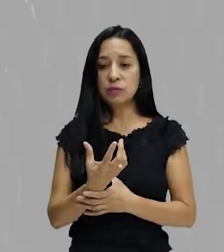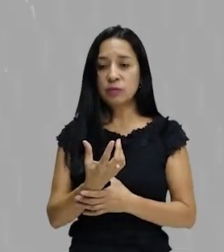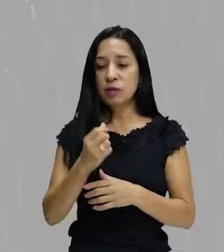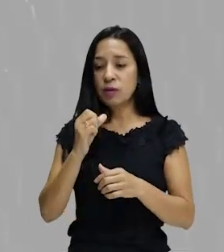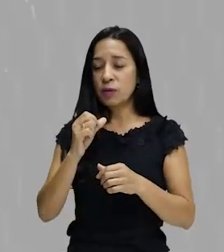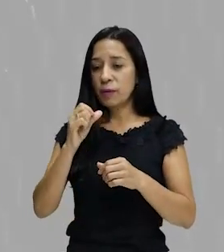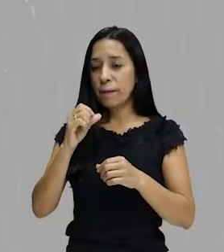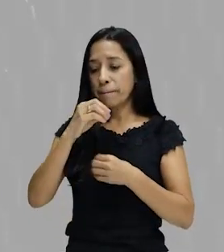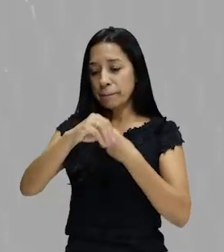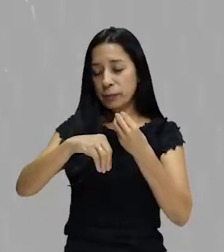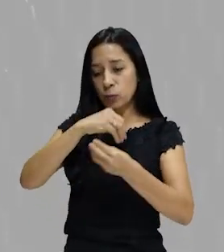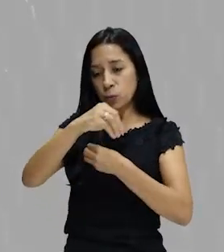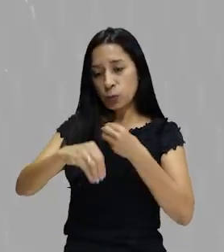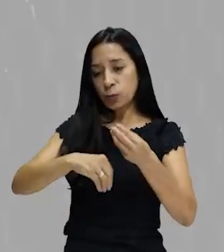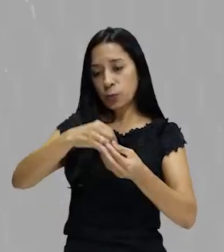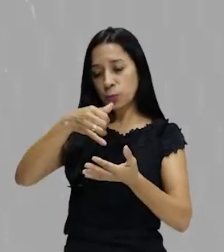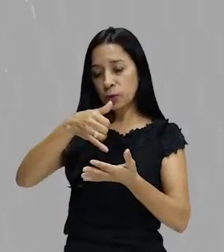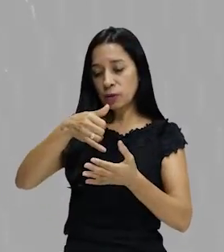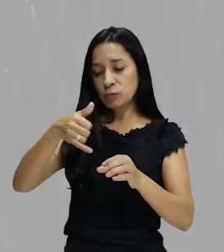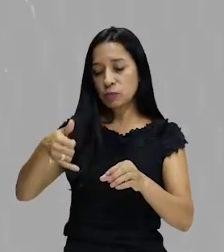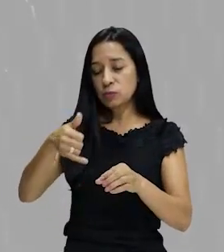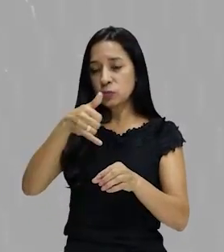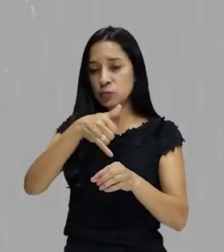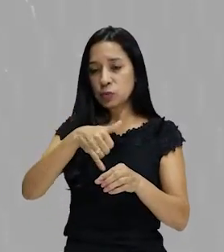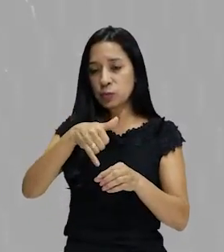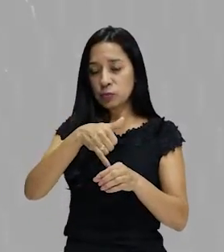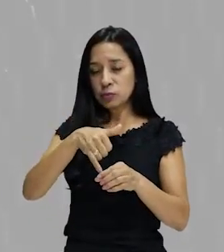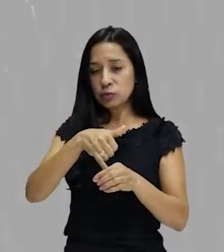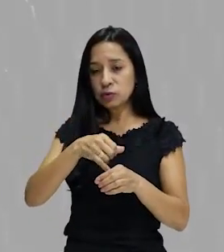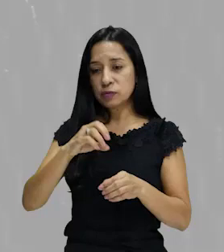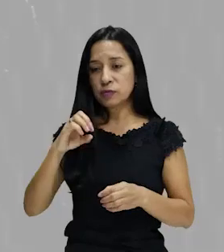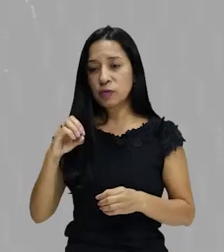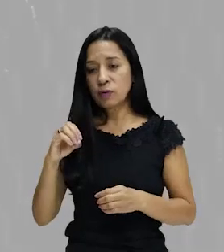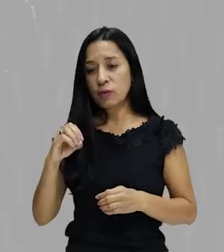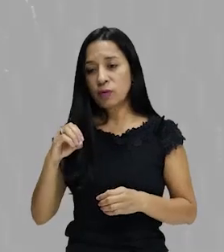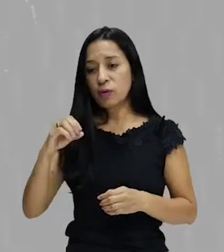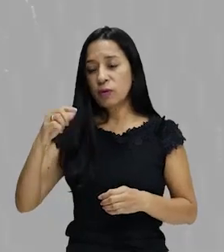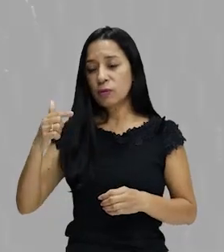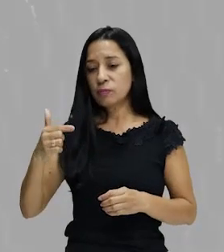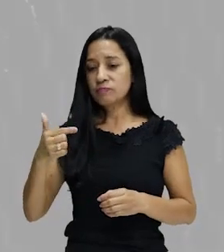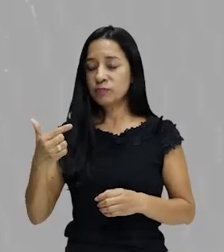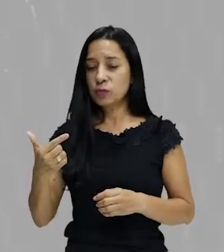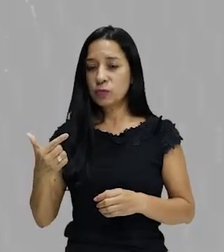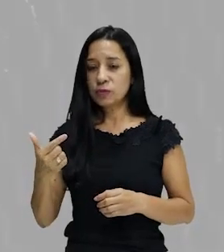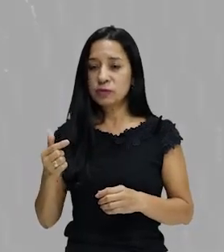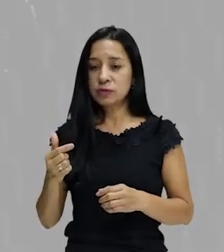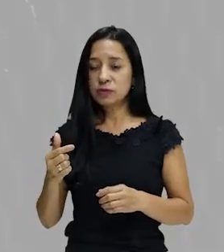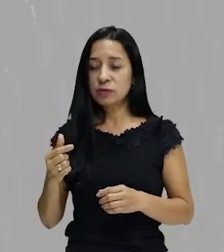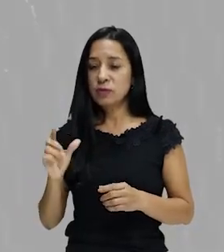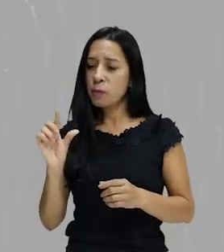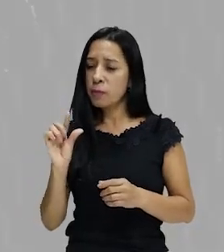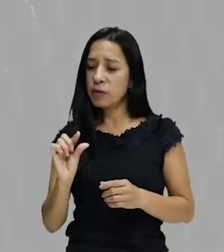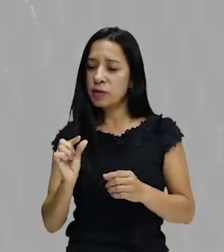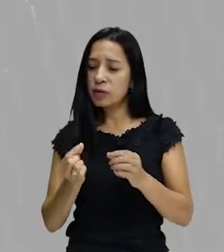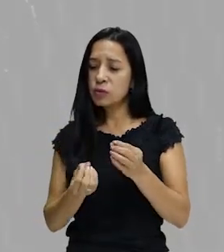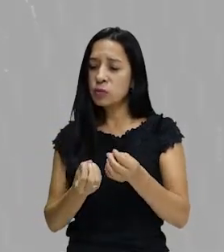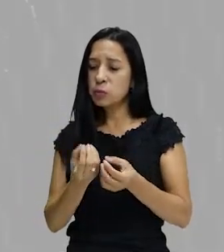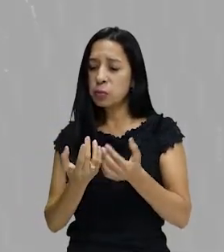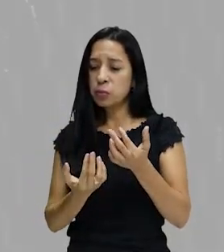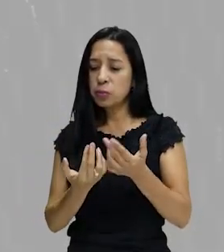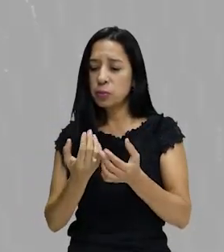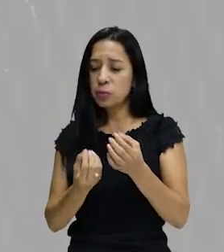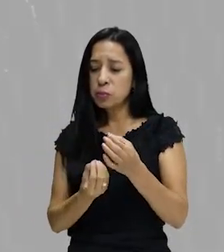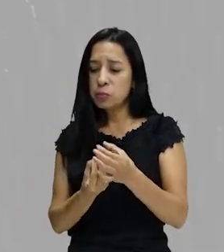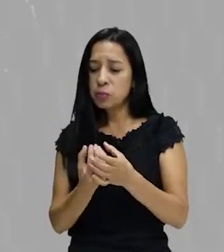do combustível, né, com o oxigênio e pequenas fagulhas que nascem aí